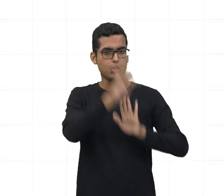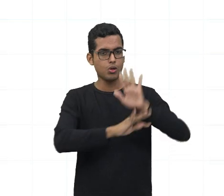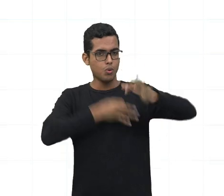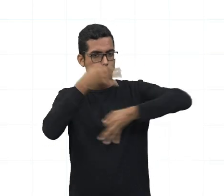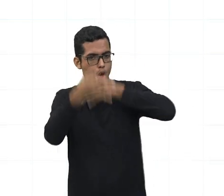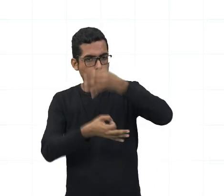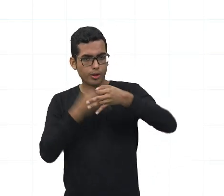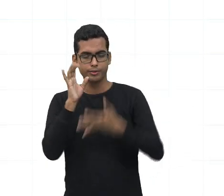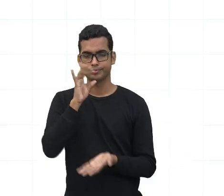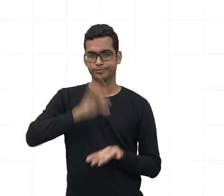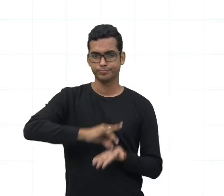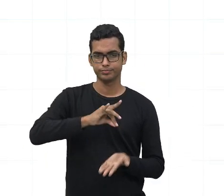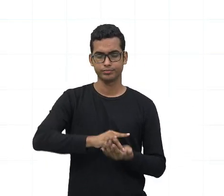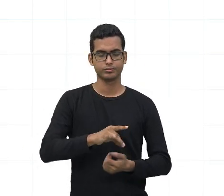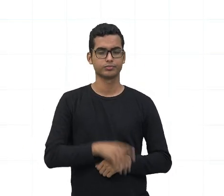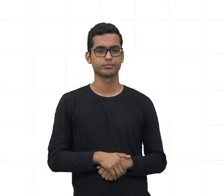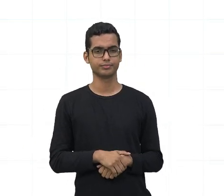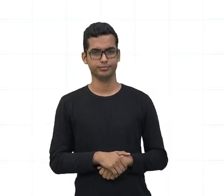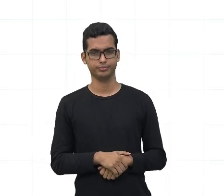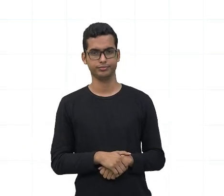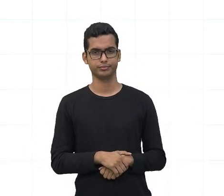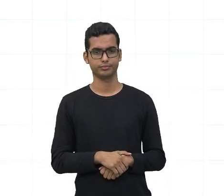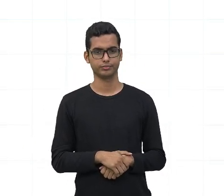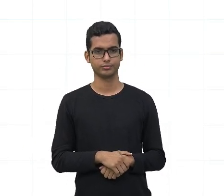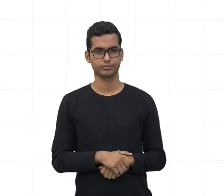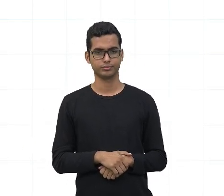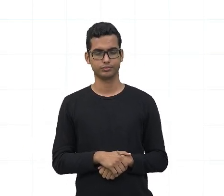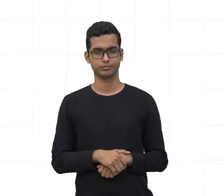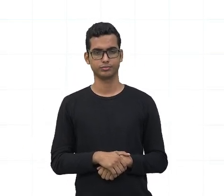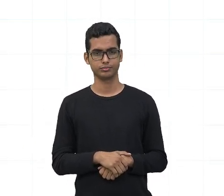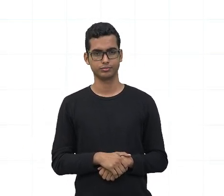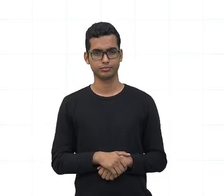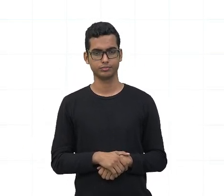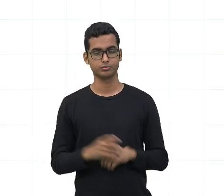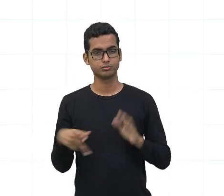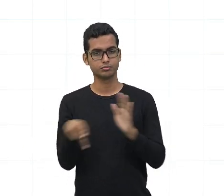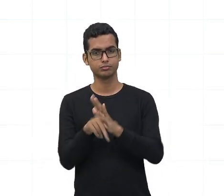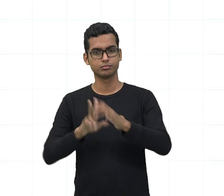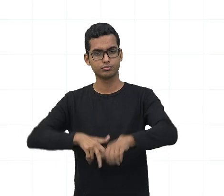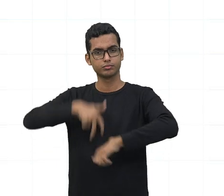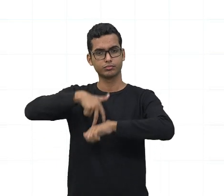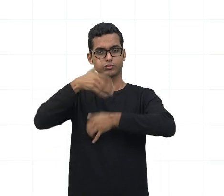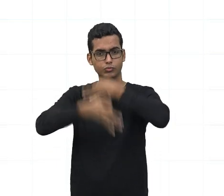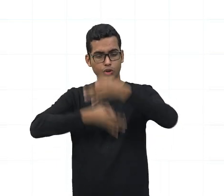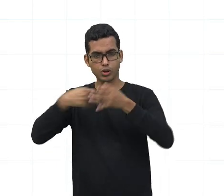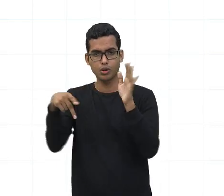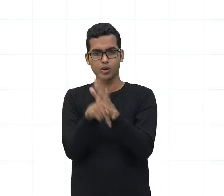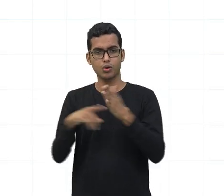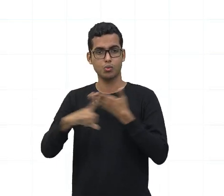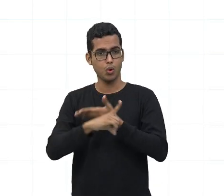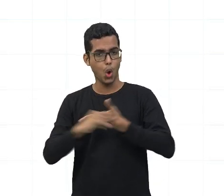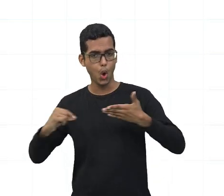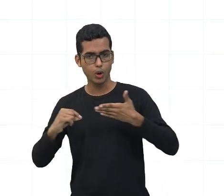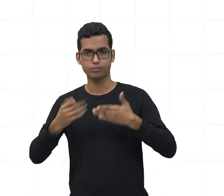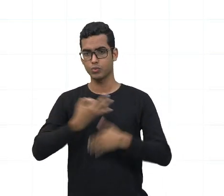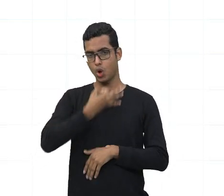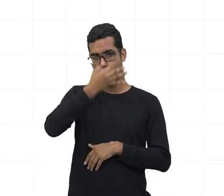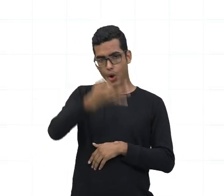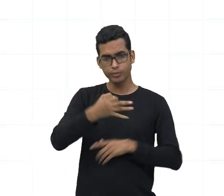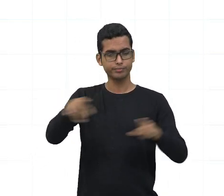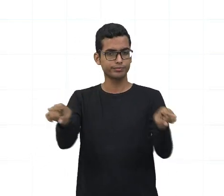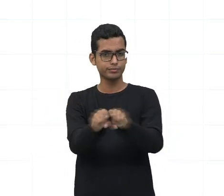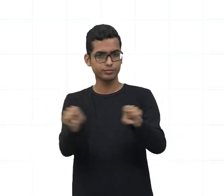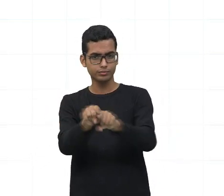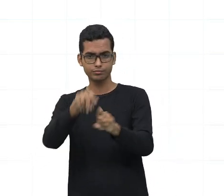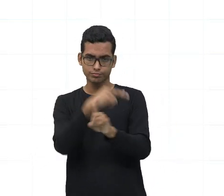argumentativo. Ela é o posicionamento crítico do autor. É a opinião, o ponto de